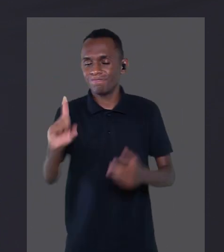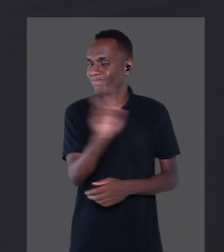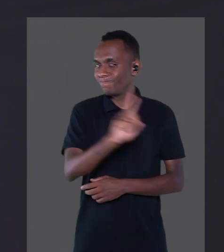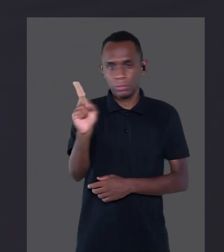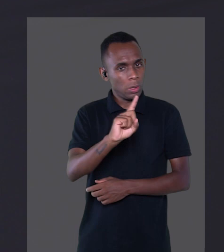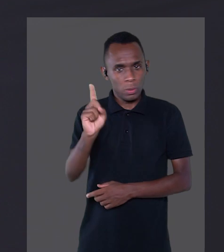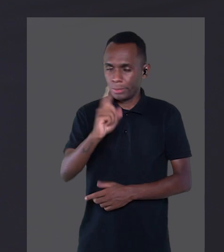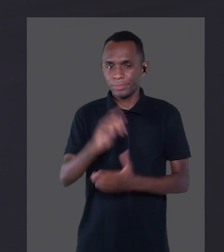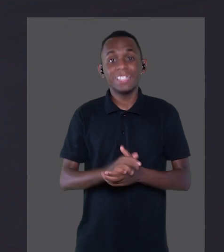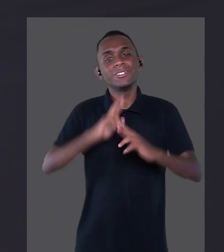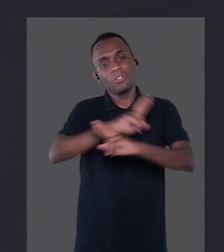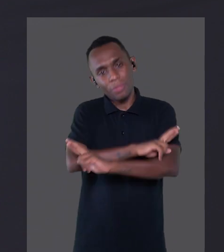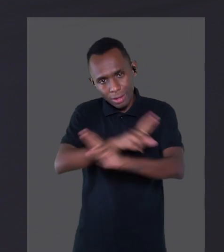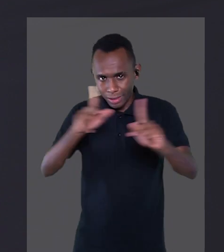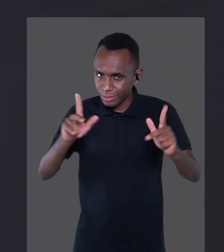né? Tem